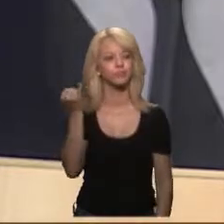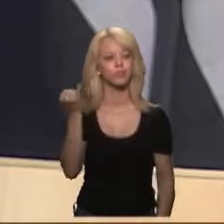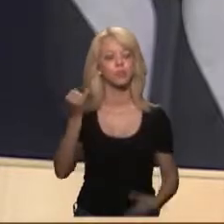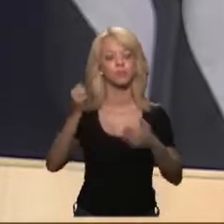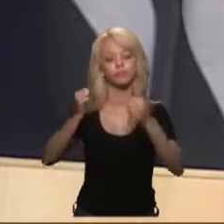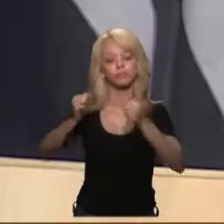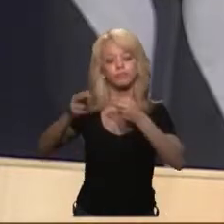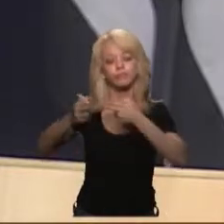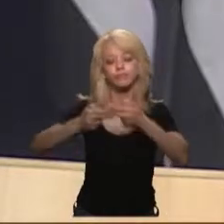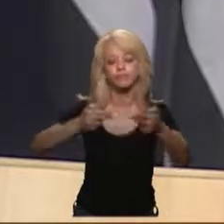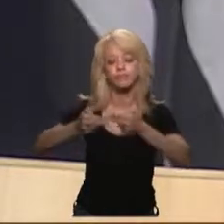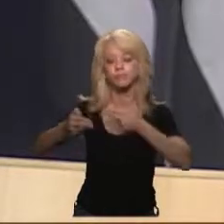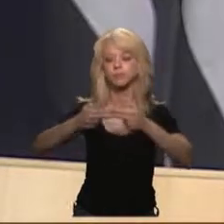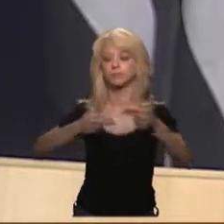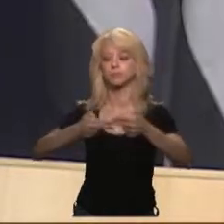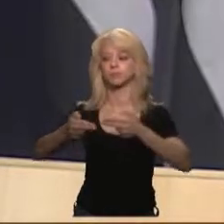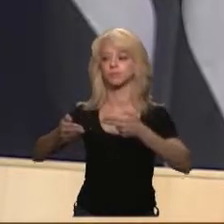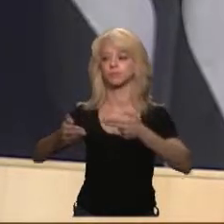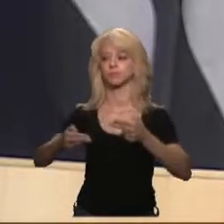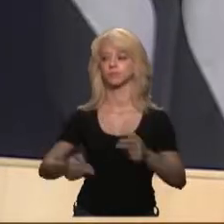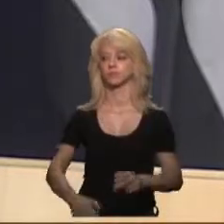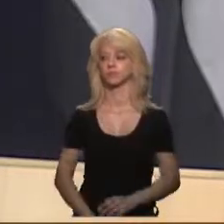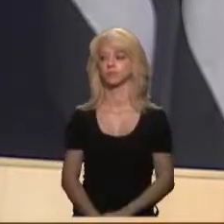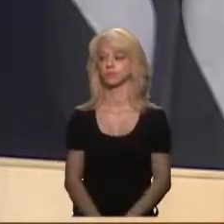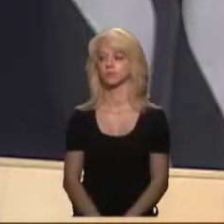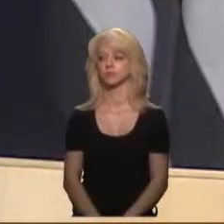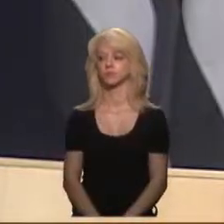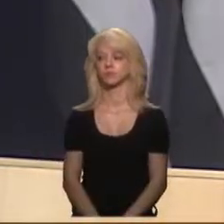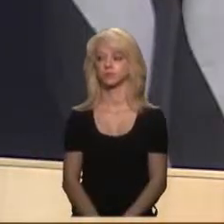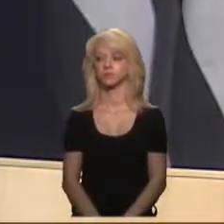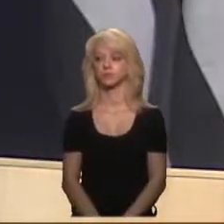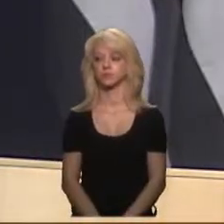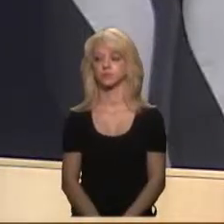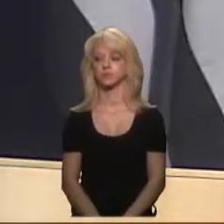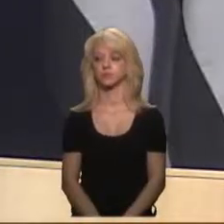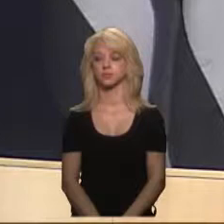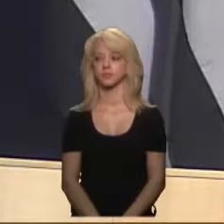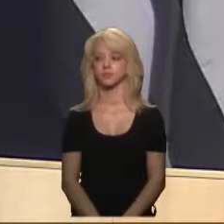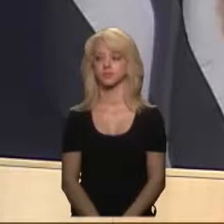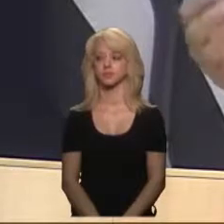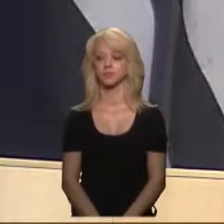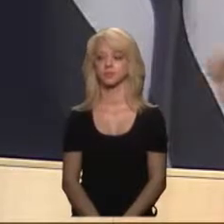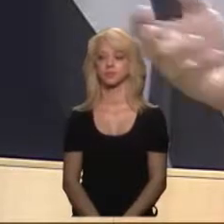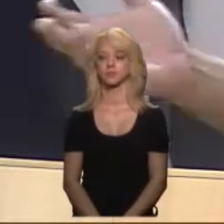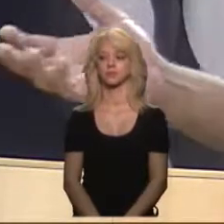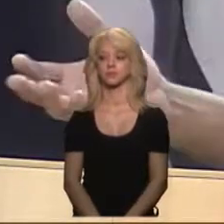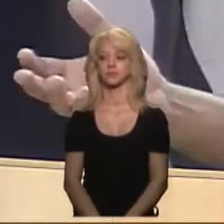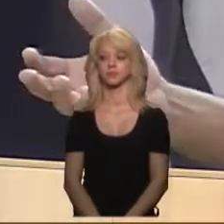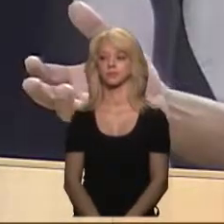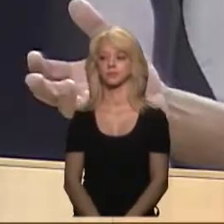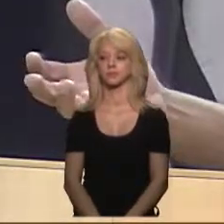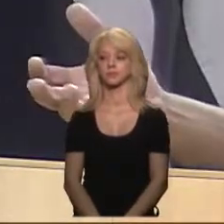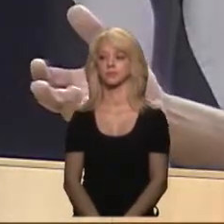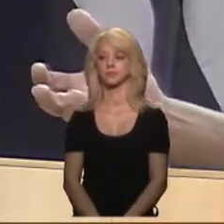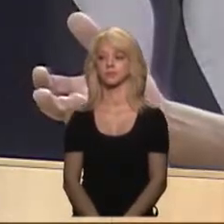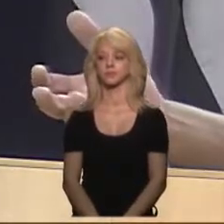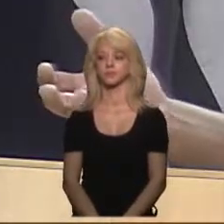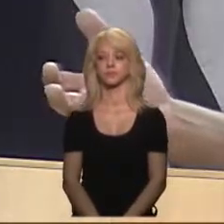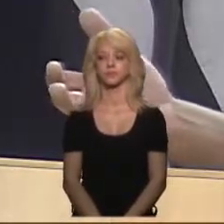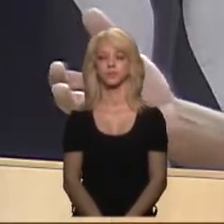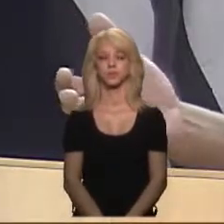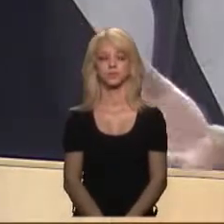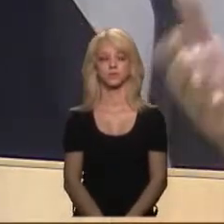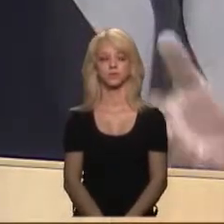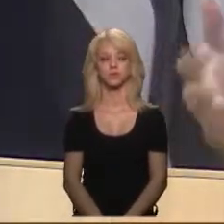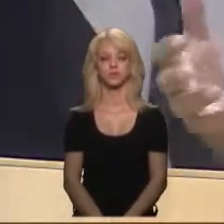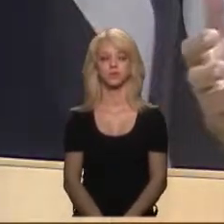dos programas que estão aqui na casa para serem votados. Agora, nós chegamos aqui, evidentemente que o plenário aprova toda a inversão da